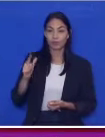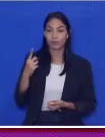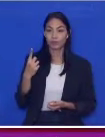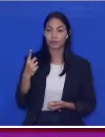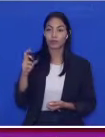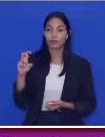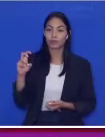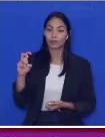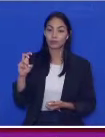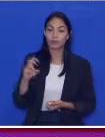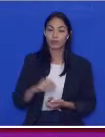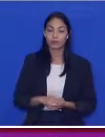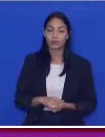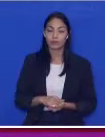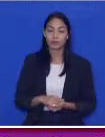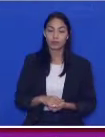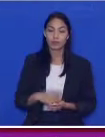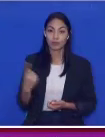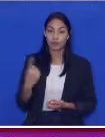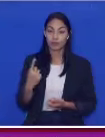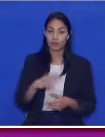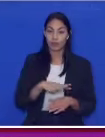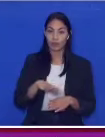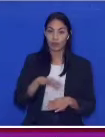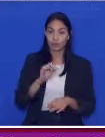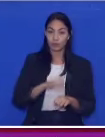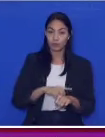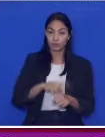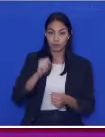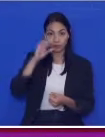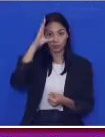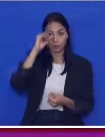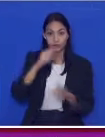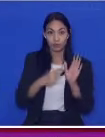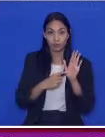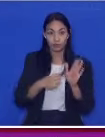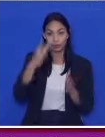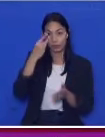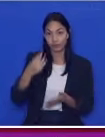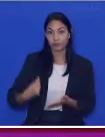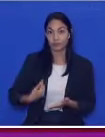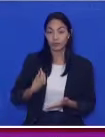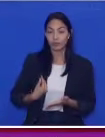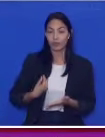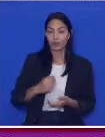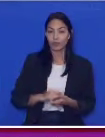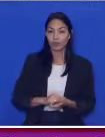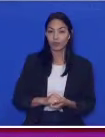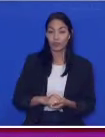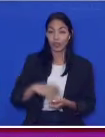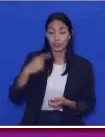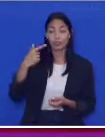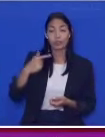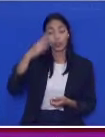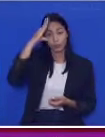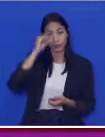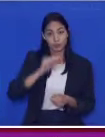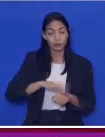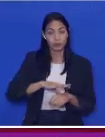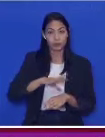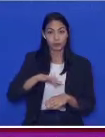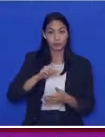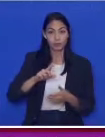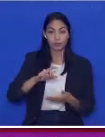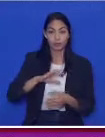15, azul número 15. Primeiro sorteio da noite na faixa das 20 horas com transmissão ao vivo. Às 19 horas foi realizado também o sorteio da